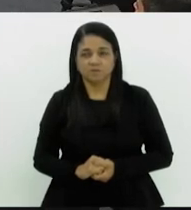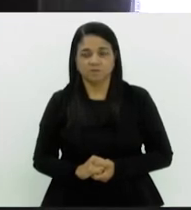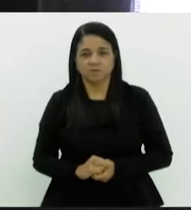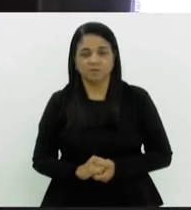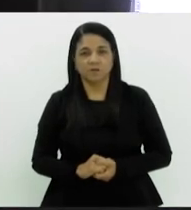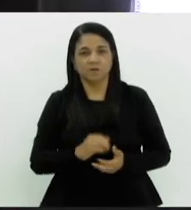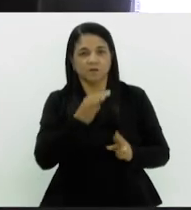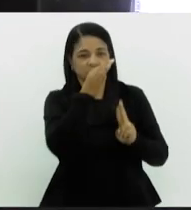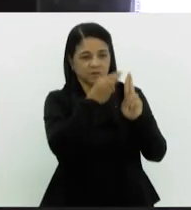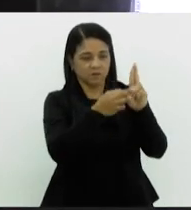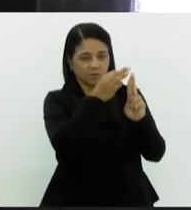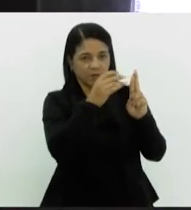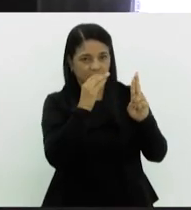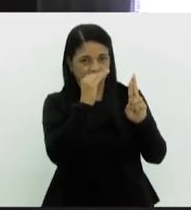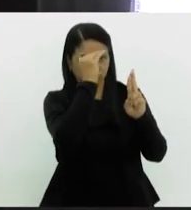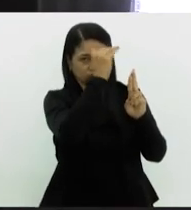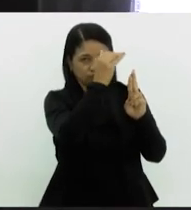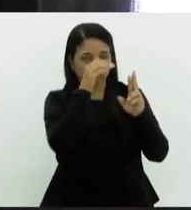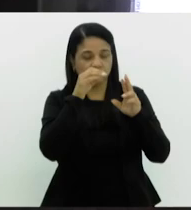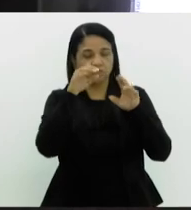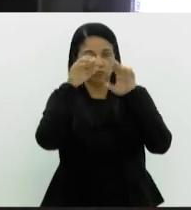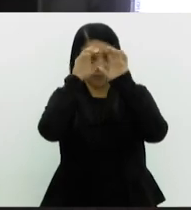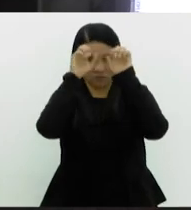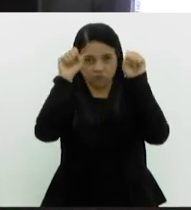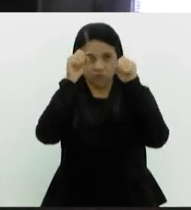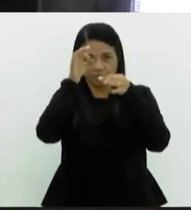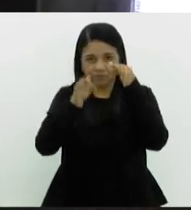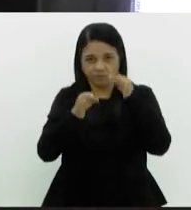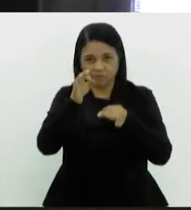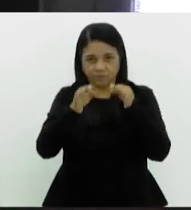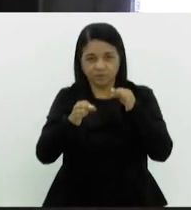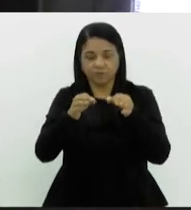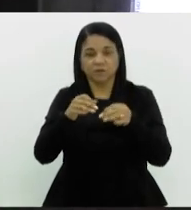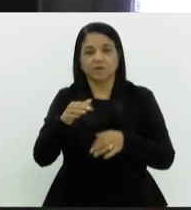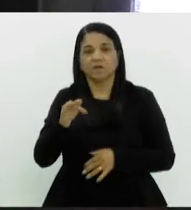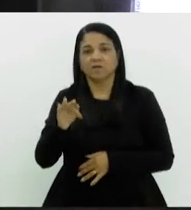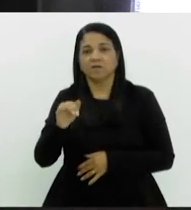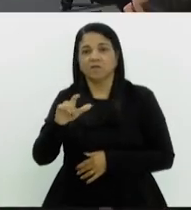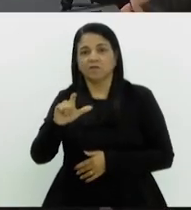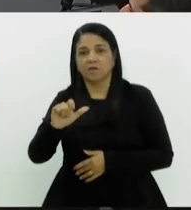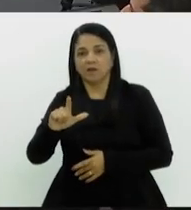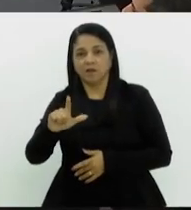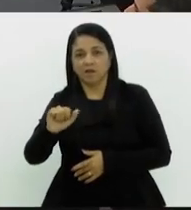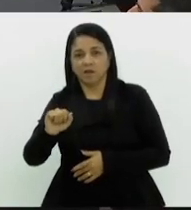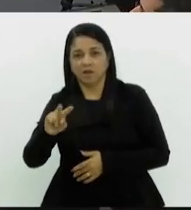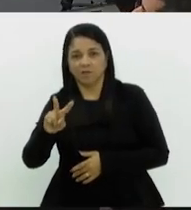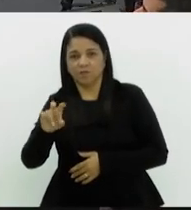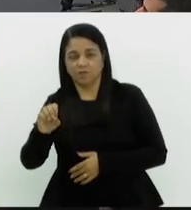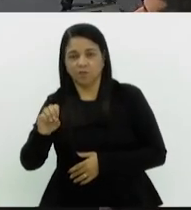O desembargador do Tribunal de Justiça do Estado do Rio de Janeiro, doutor Flávio Horta.